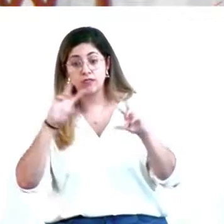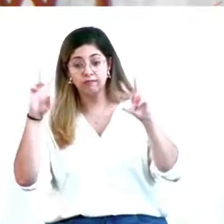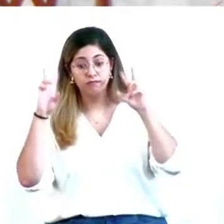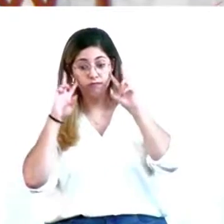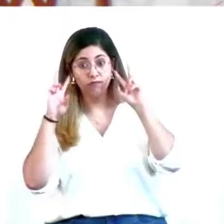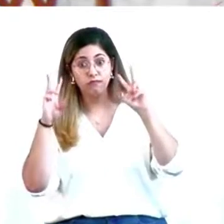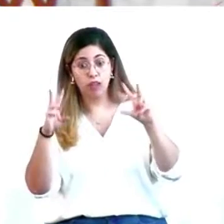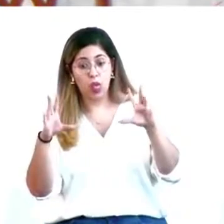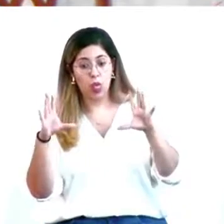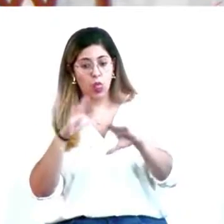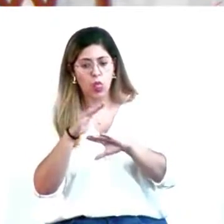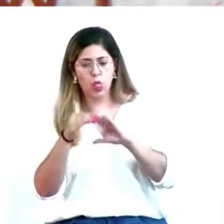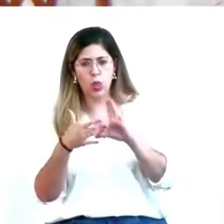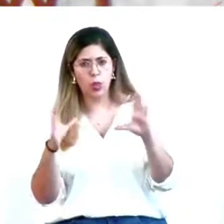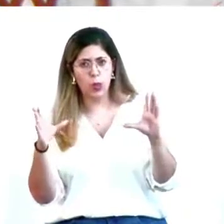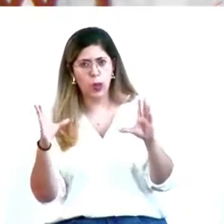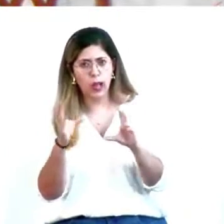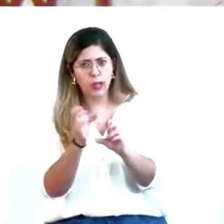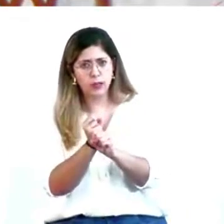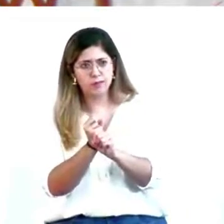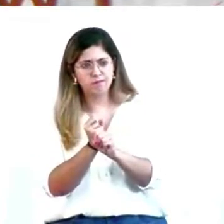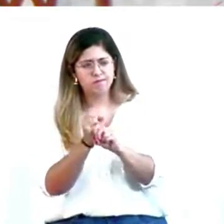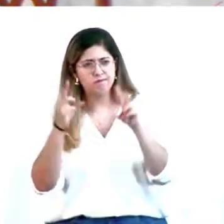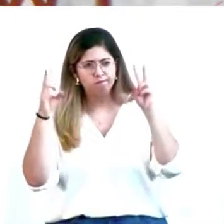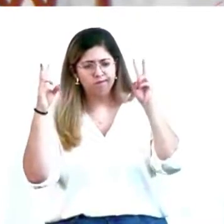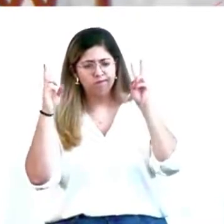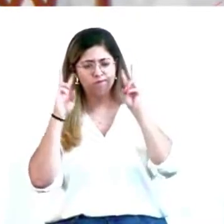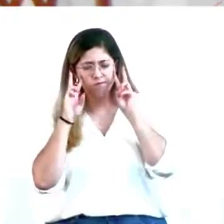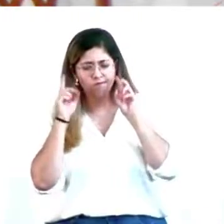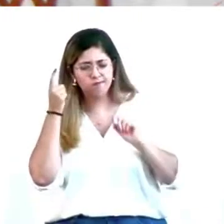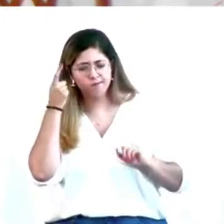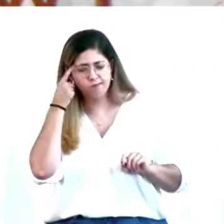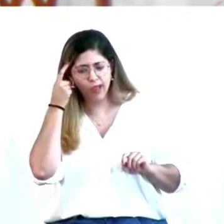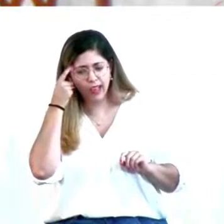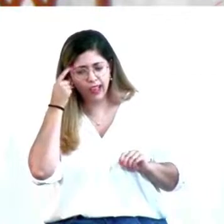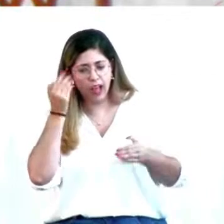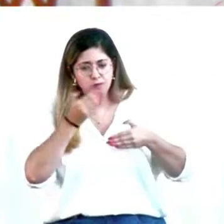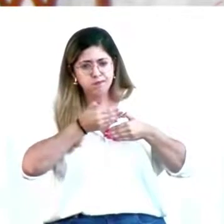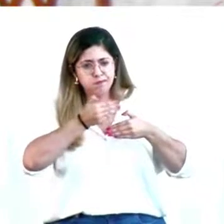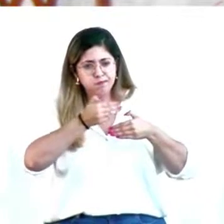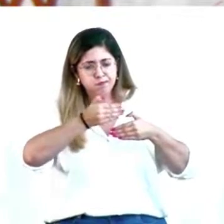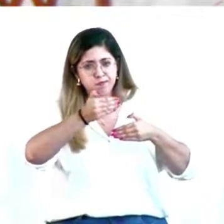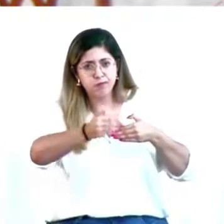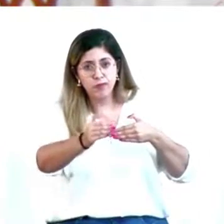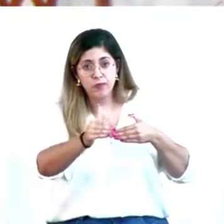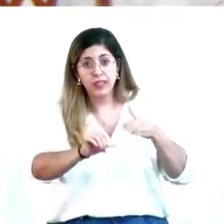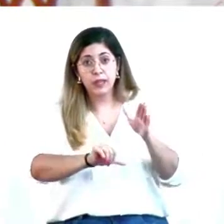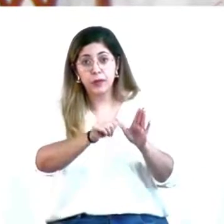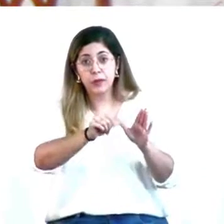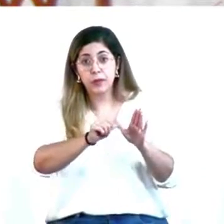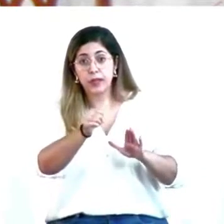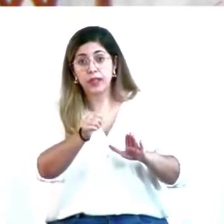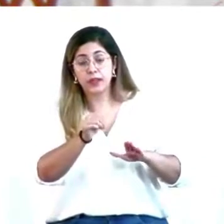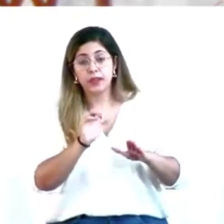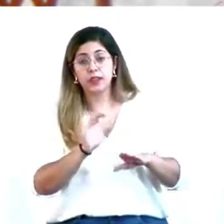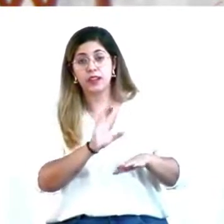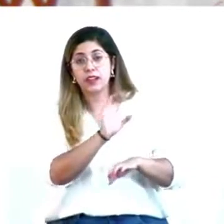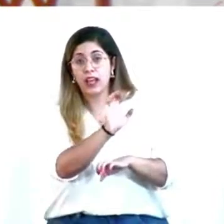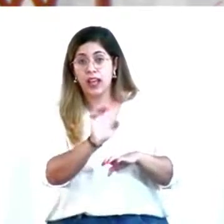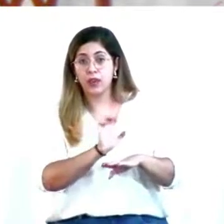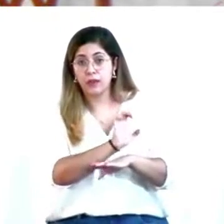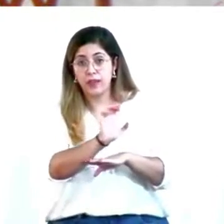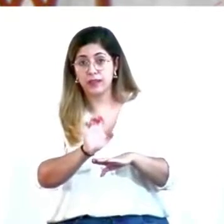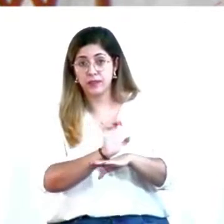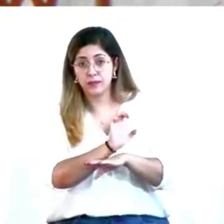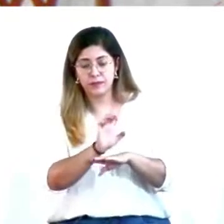contexto, toda a linha de raciocínio que ele vem trabalhando desde o primeiro capítulo. Então veja comigo o que ele está